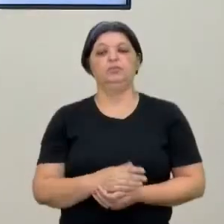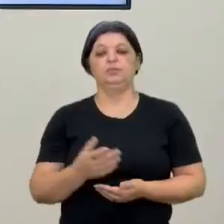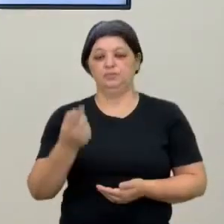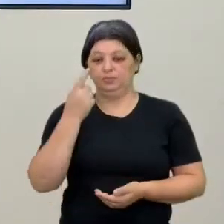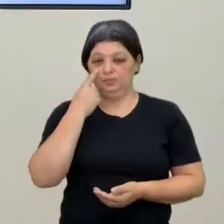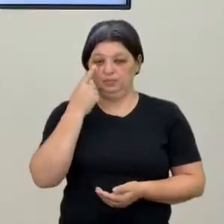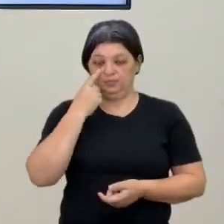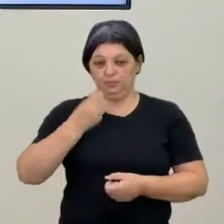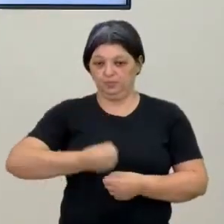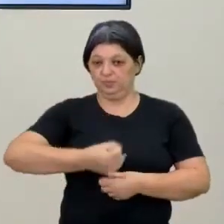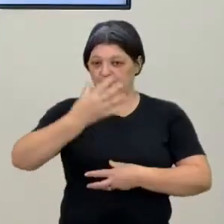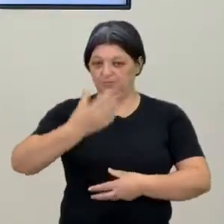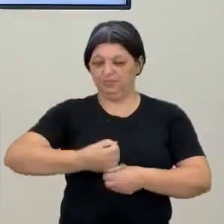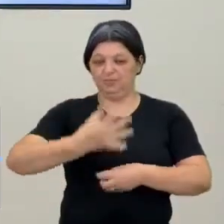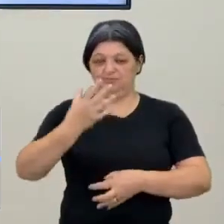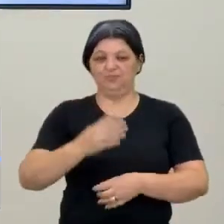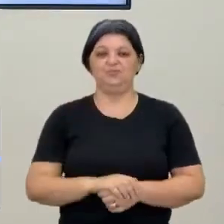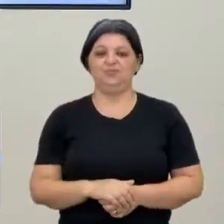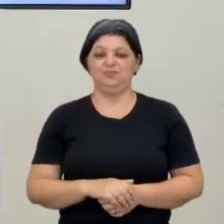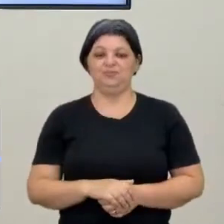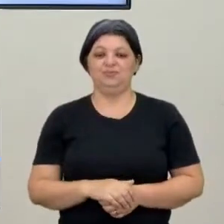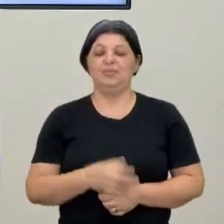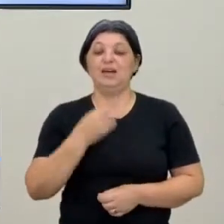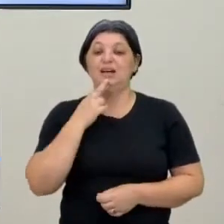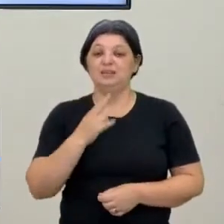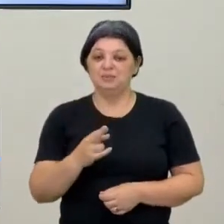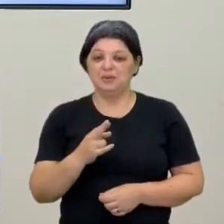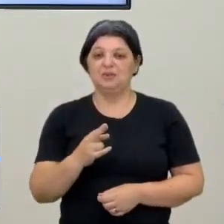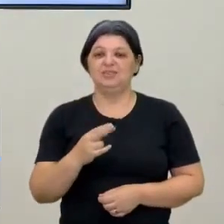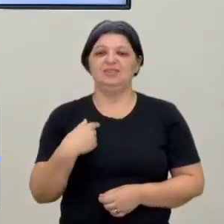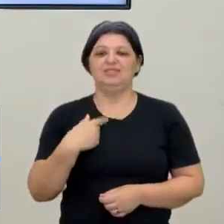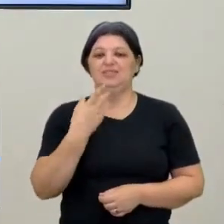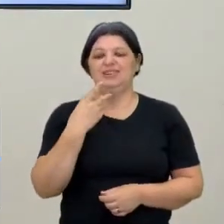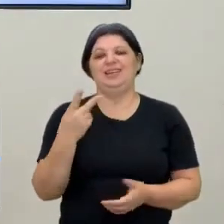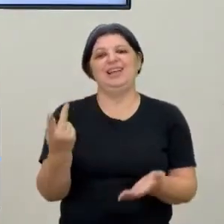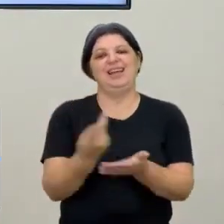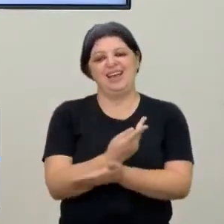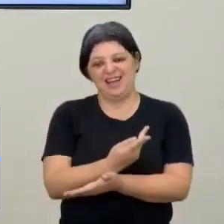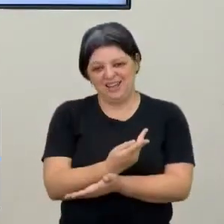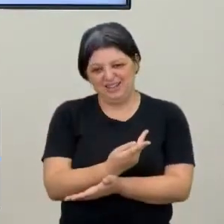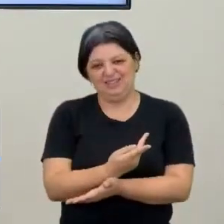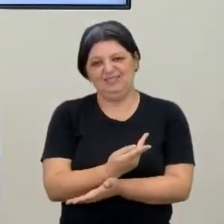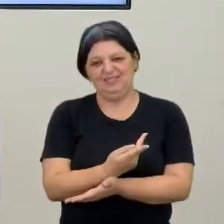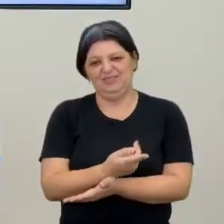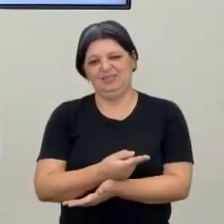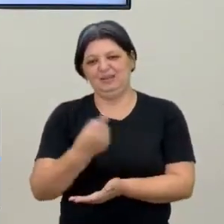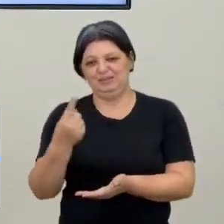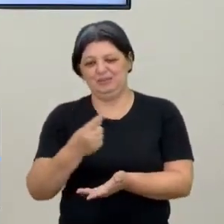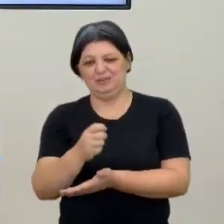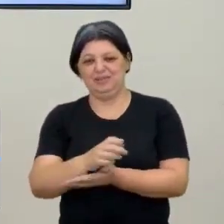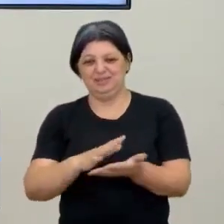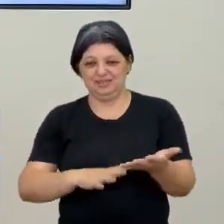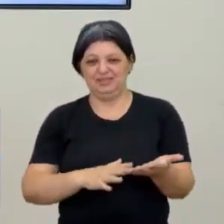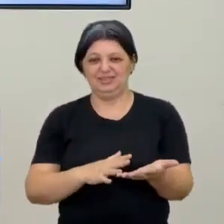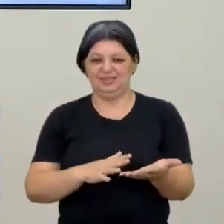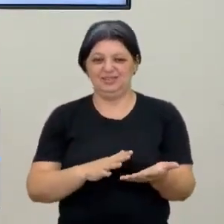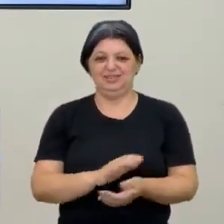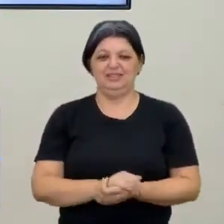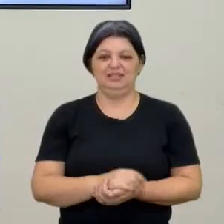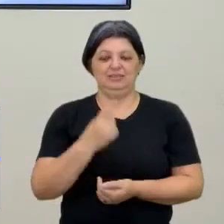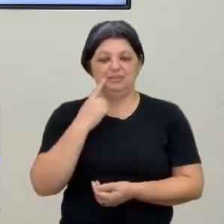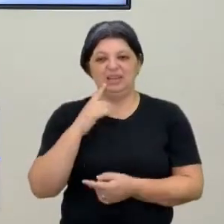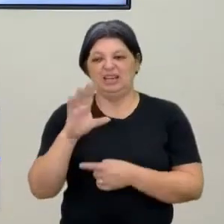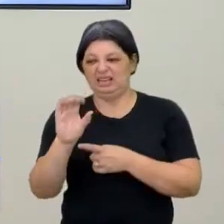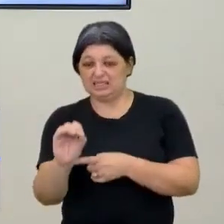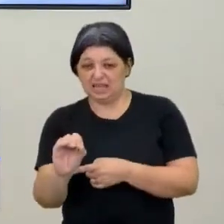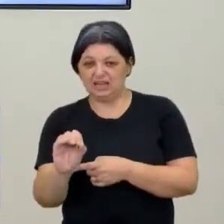Tô vendo aqui no chat que o pessoal disse que deu contas erradas aqui. Tem gente que achou no primeiro exercício aquele lá da brincadeira 0.